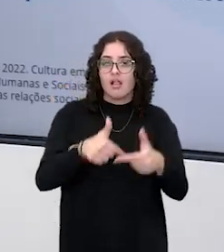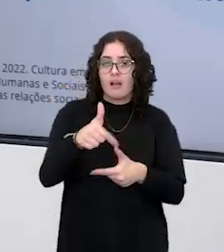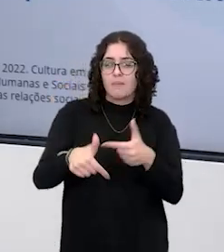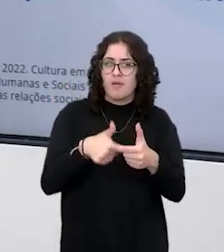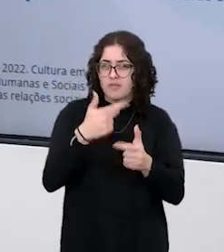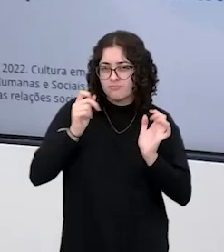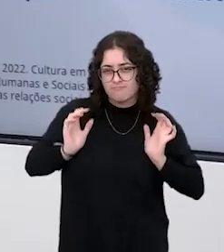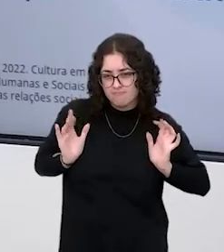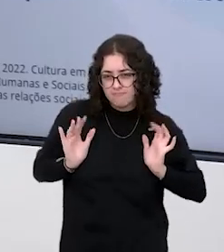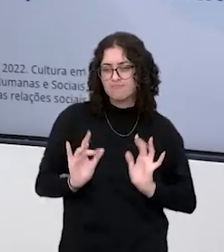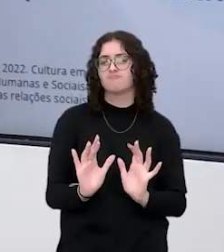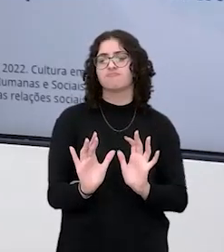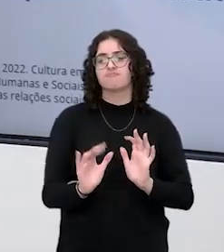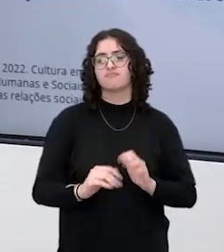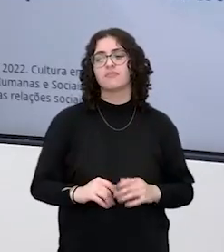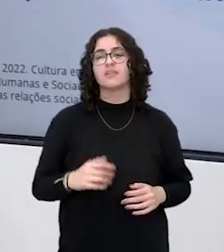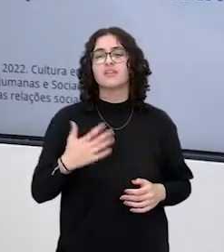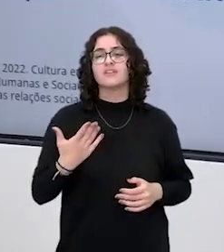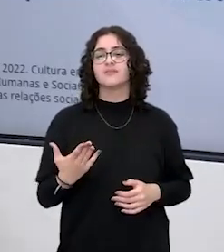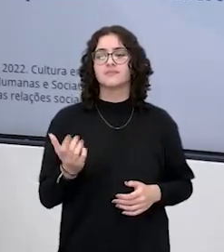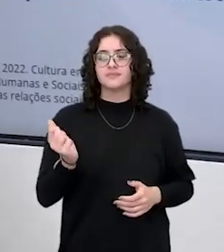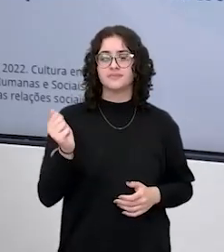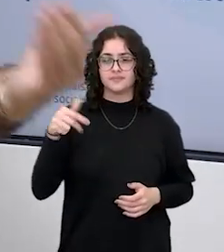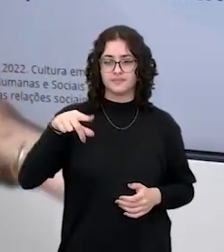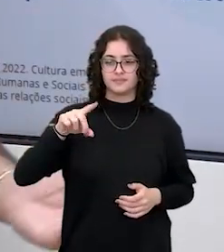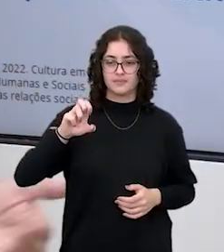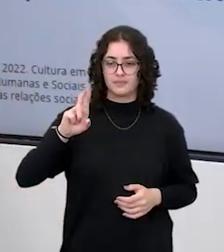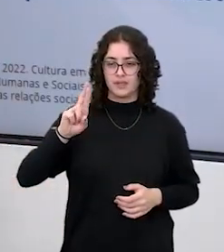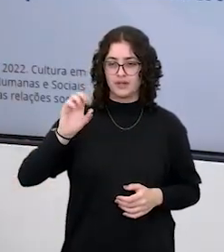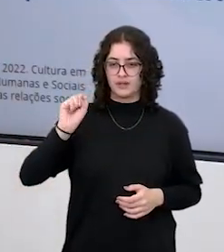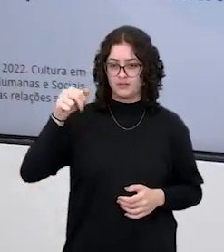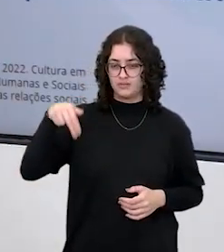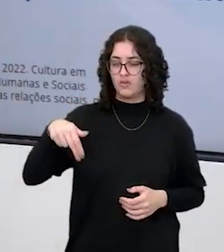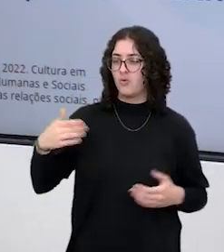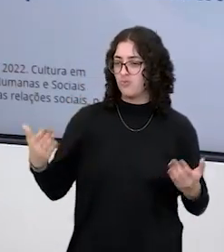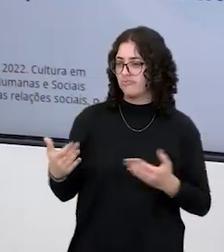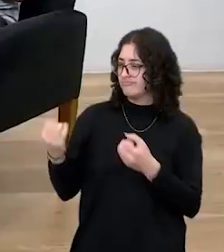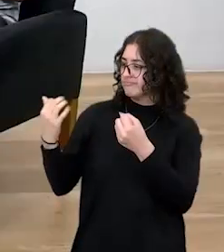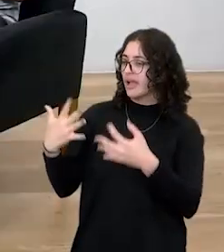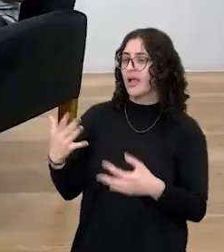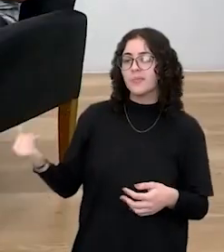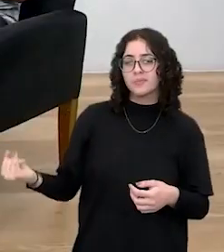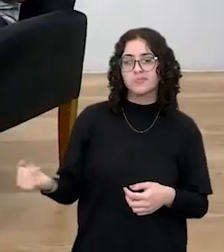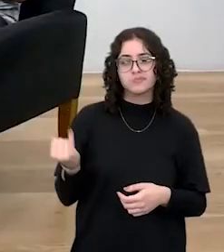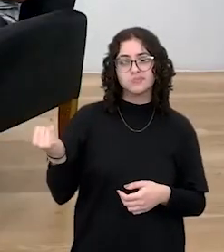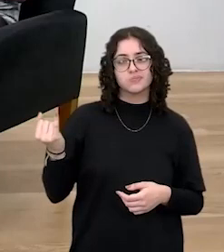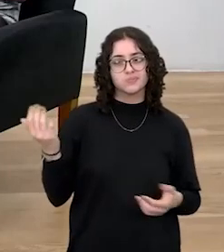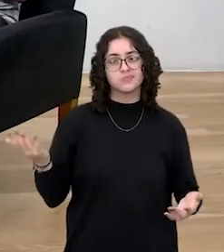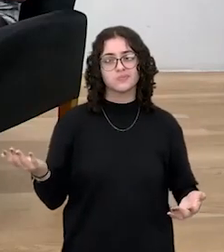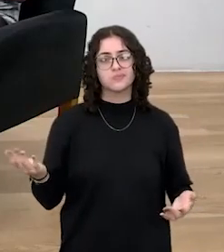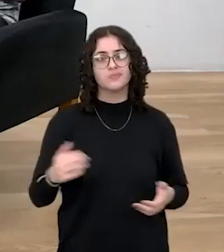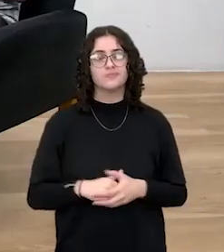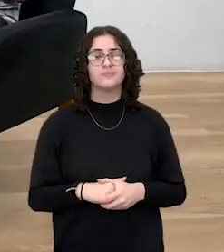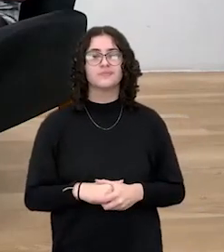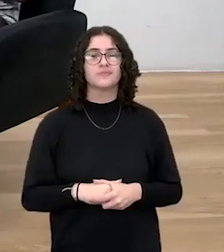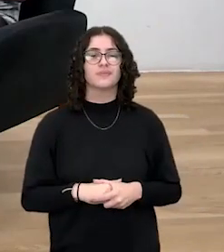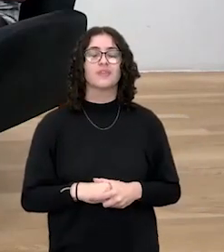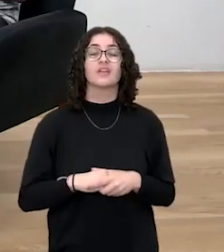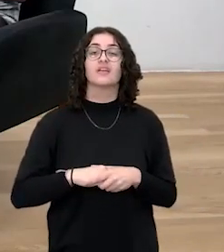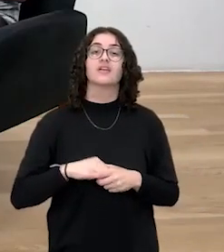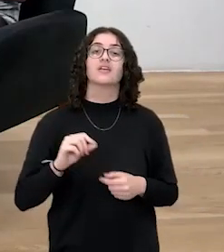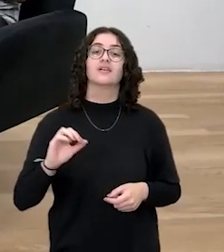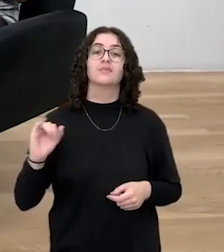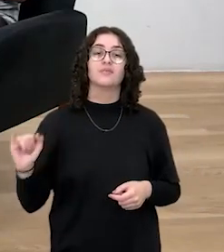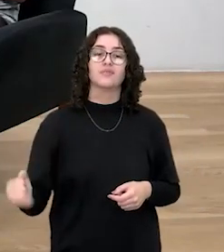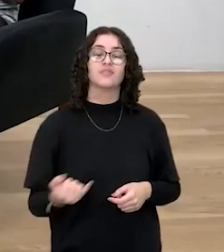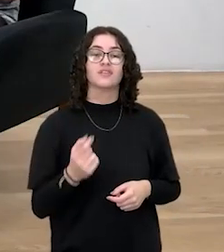cascata. Anderson, a gente está falando aqui de coisas muito importantes, né? Aproveita aqui e dá